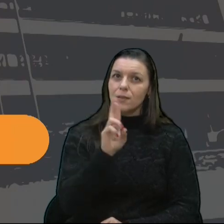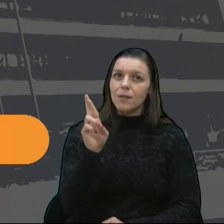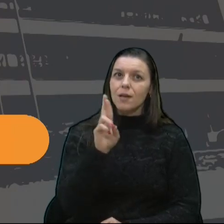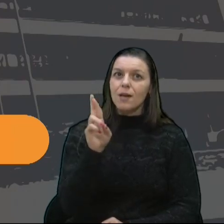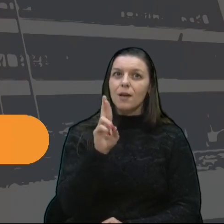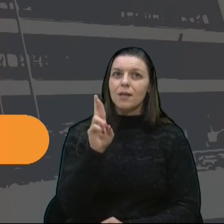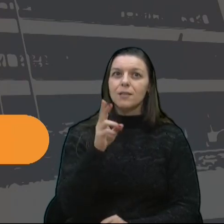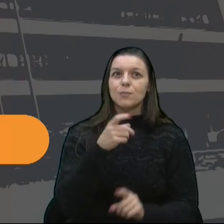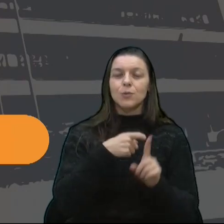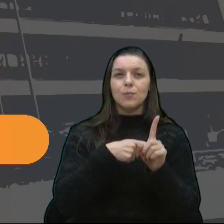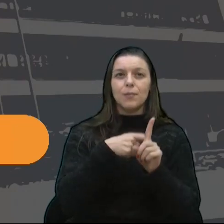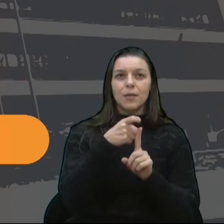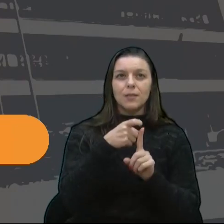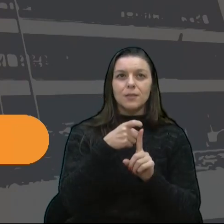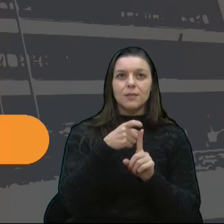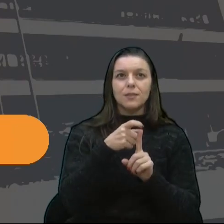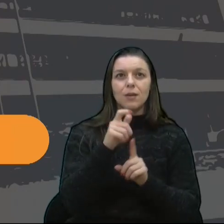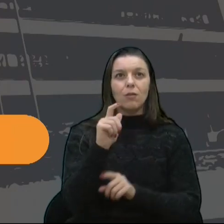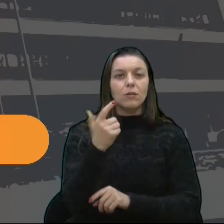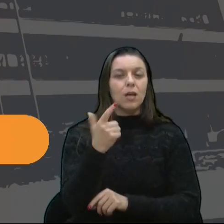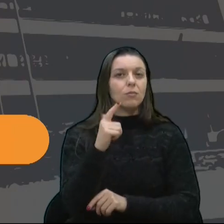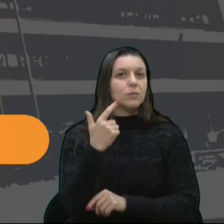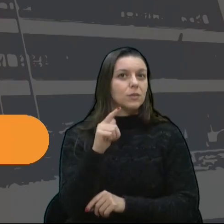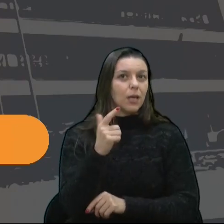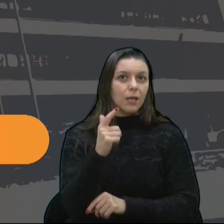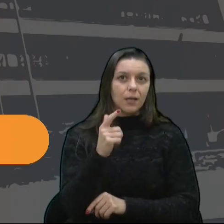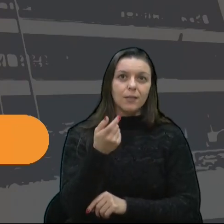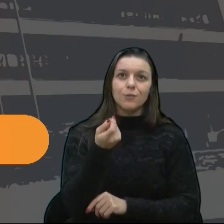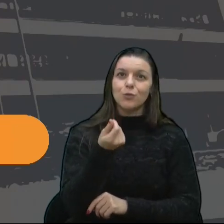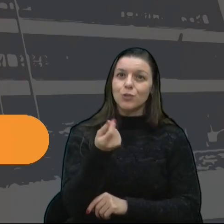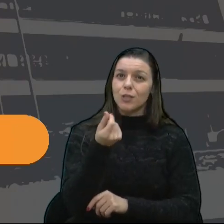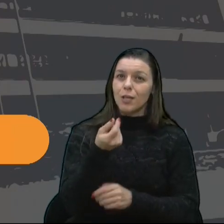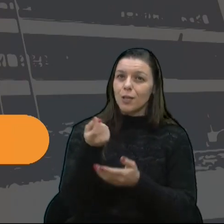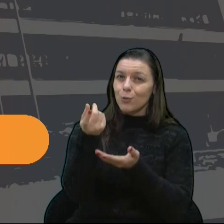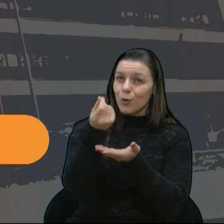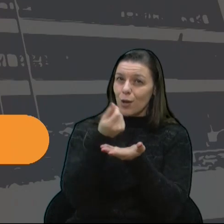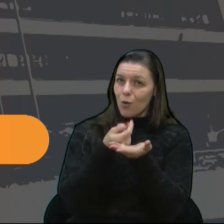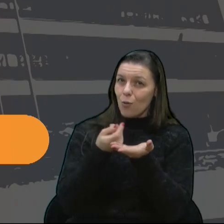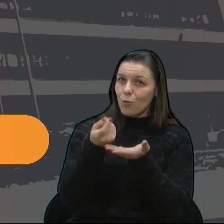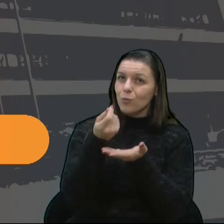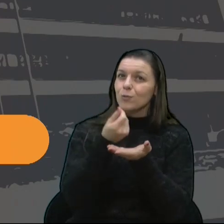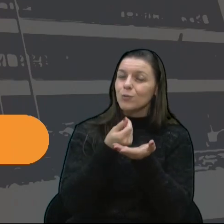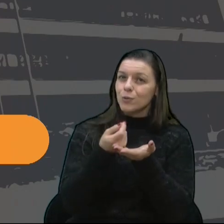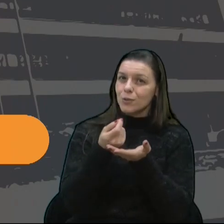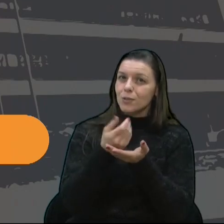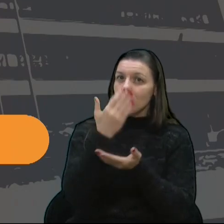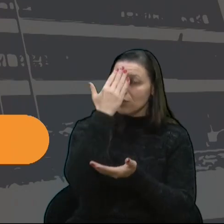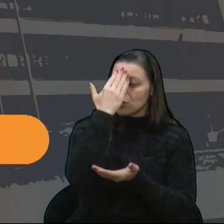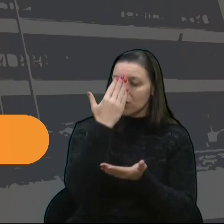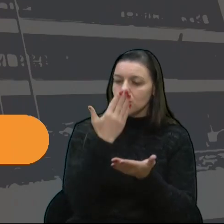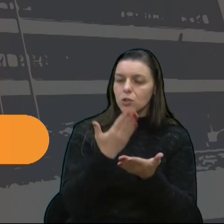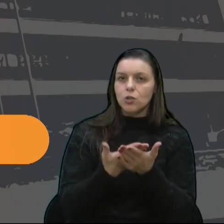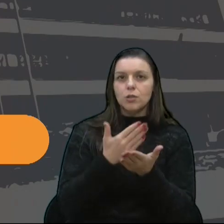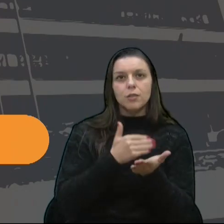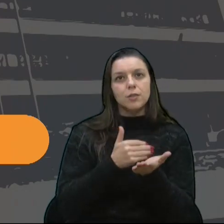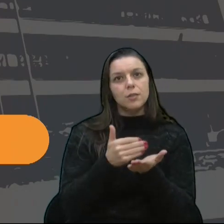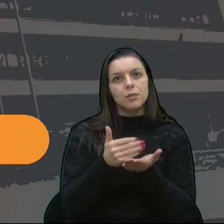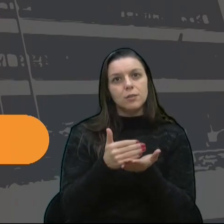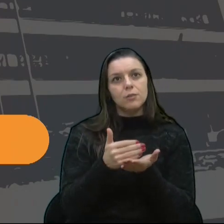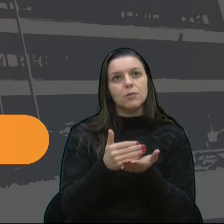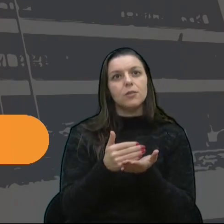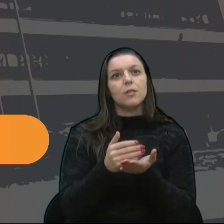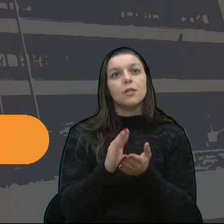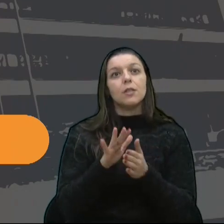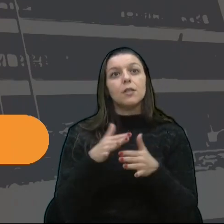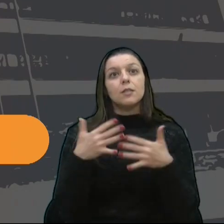entendeu? A gente realmente está fazendo sem recursos porque a gente não teve recursos e a gente acredita muito nessa iniciativa.